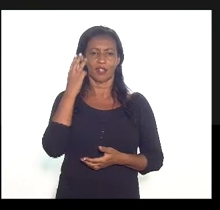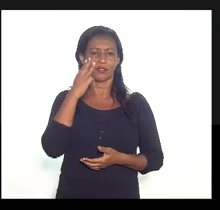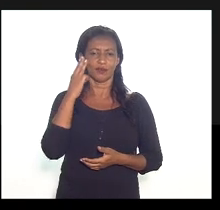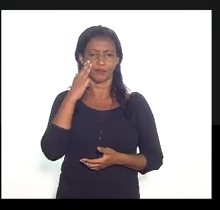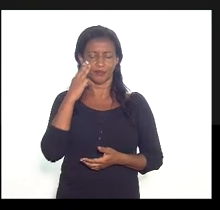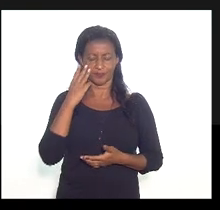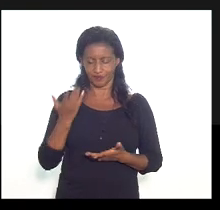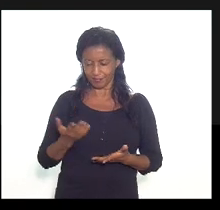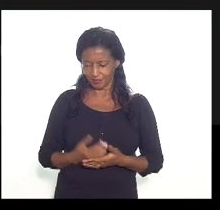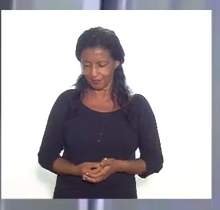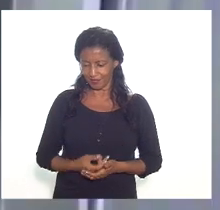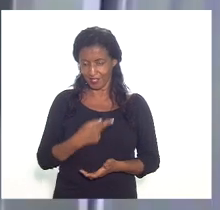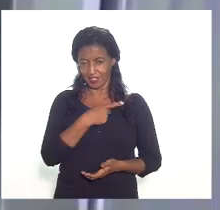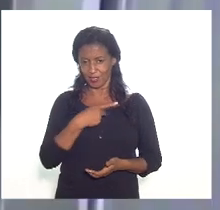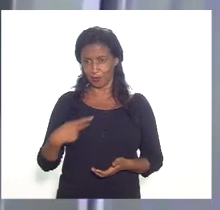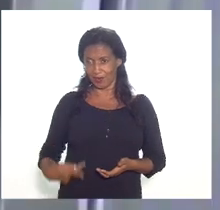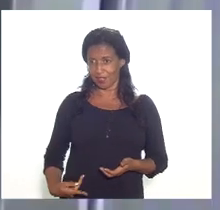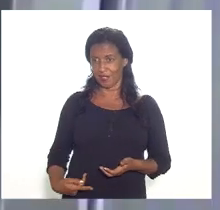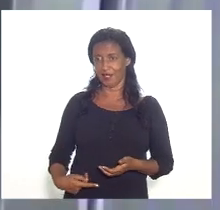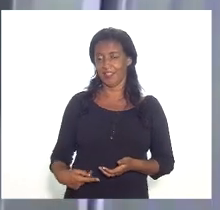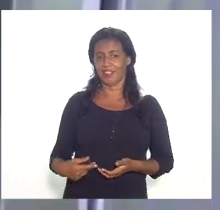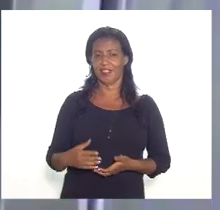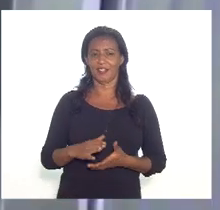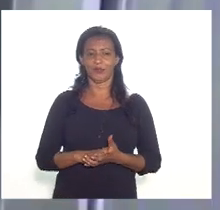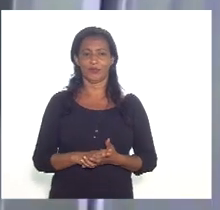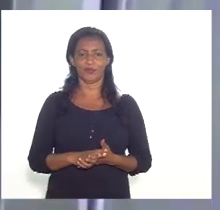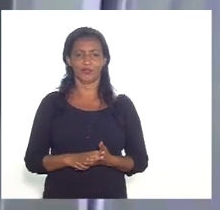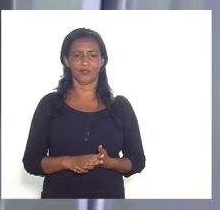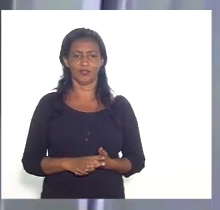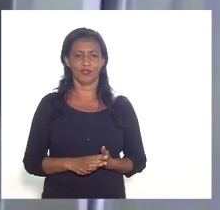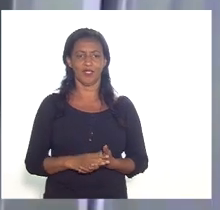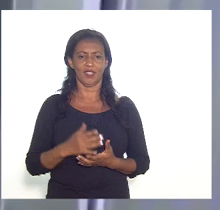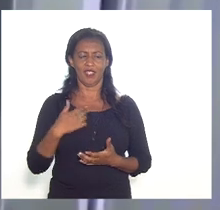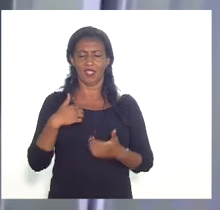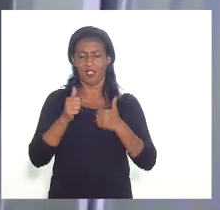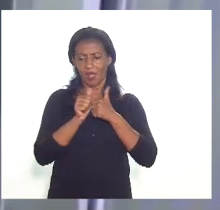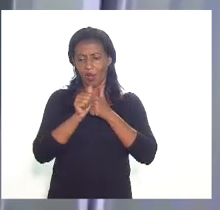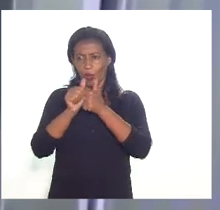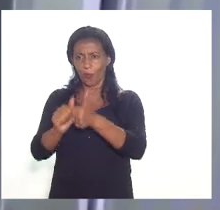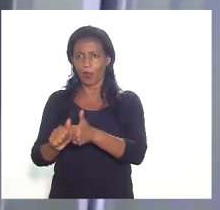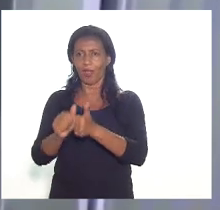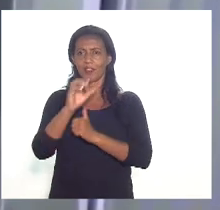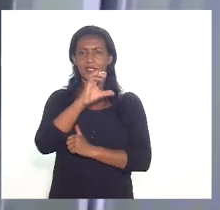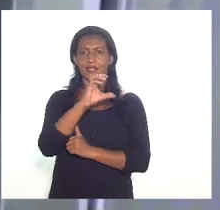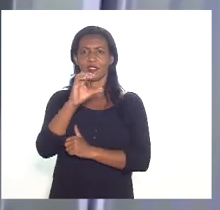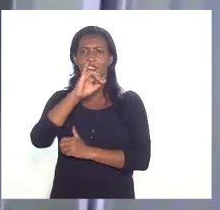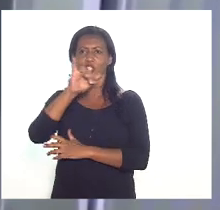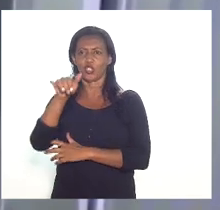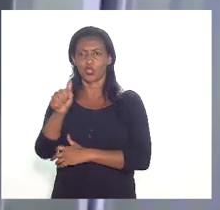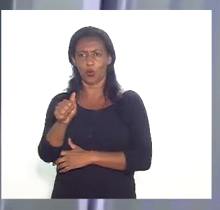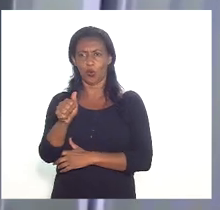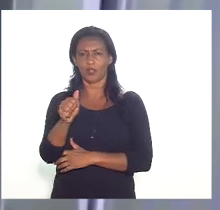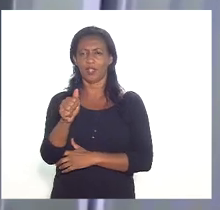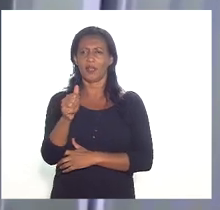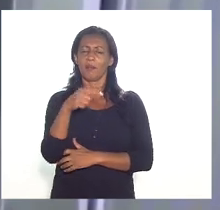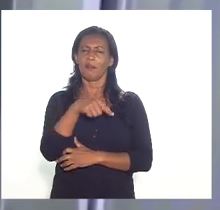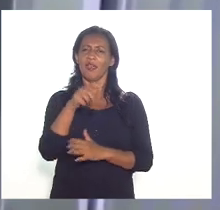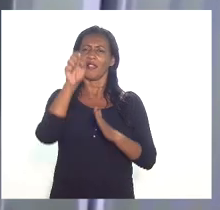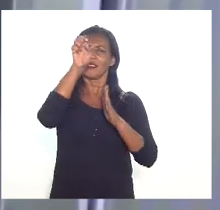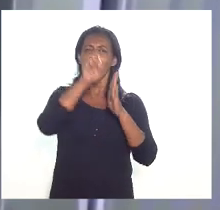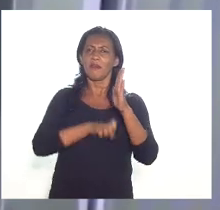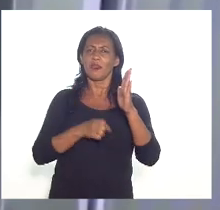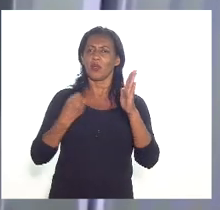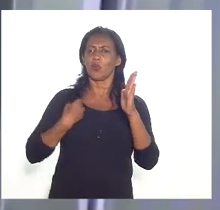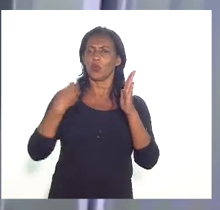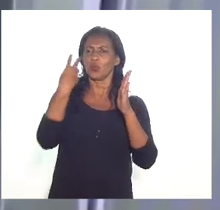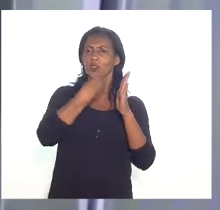Senhor presidente, o meu parecer é acompanhando a CCJ, mas eu ressalvo que essa emenda número 3 da para a Comissão